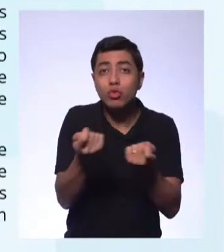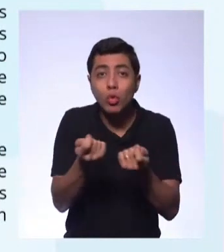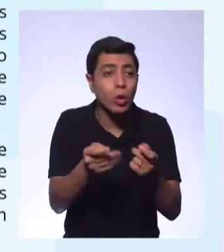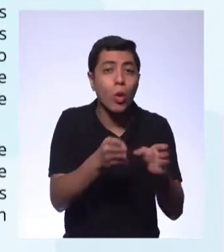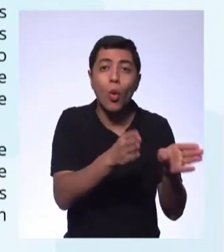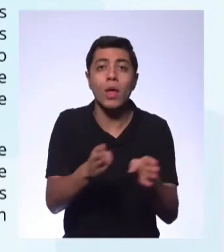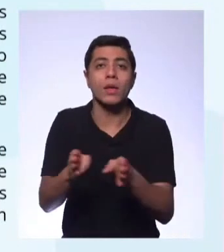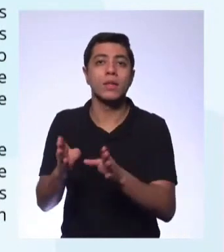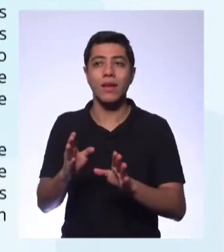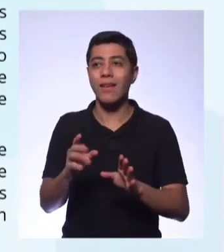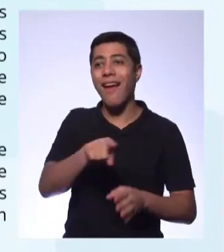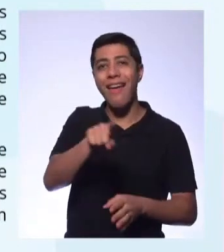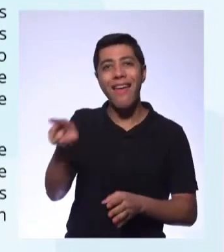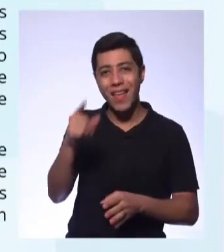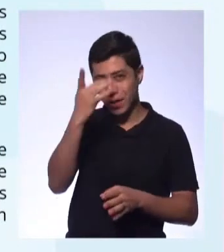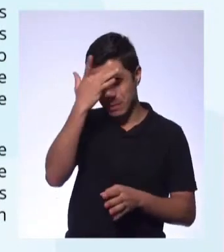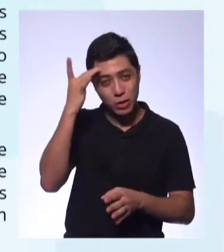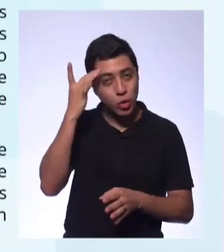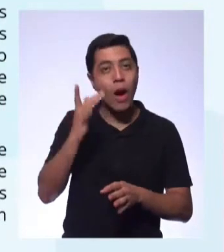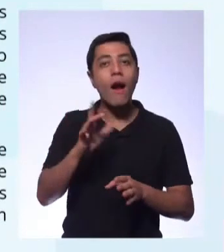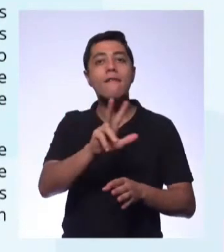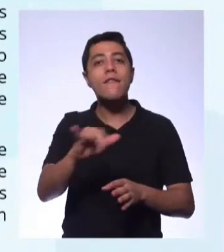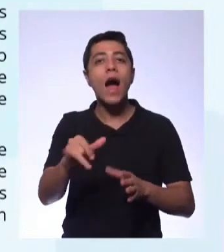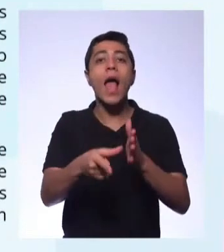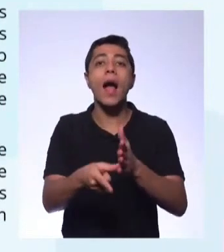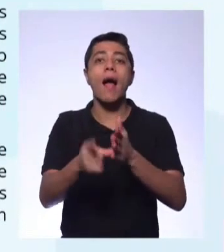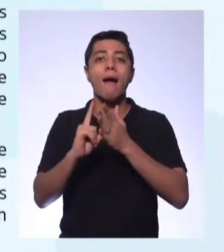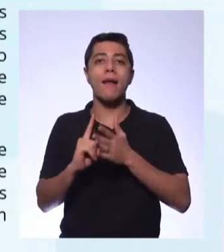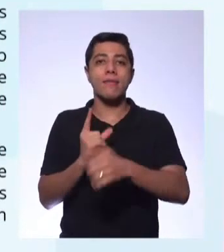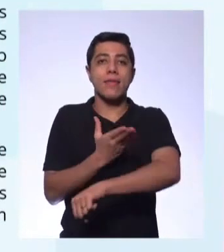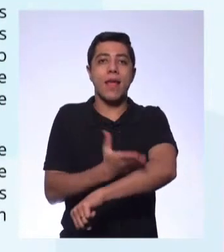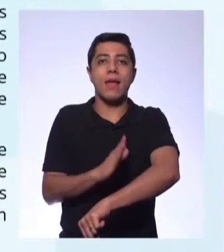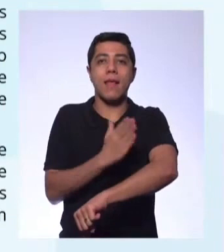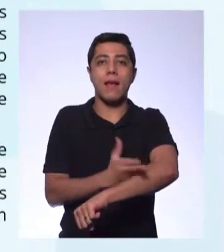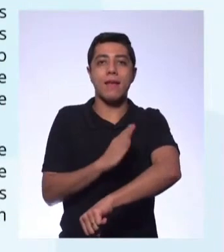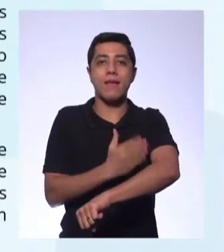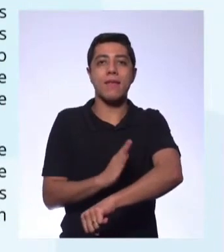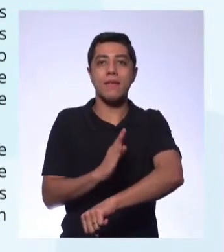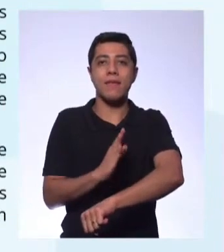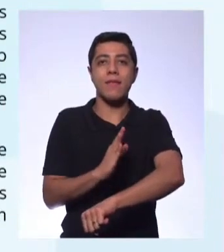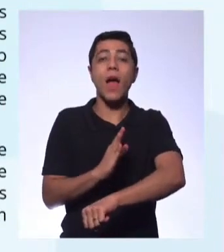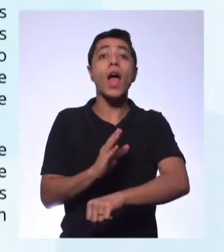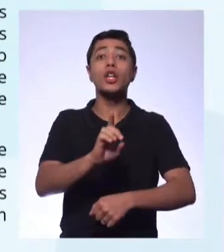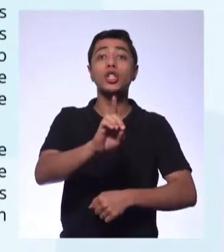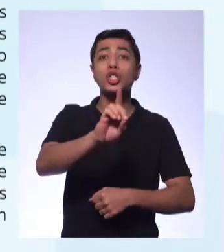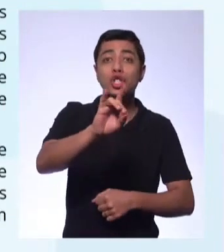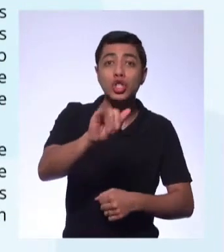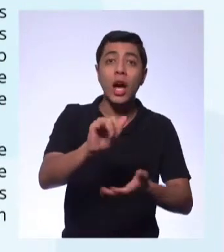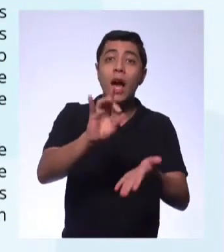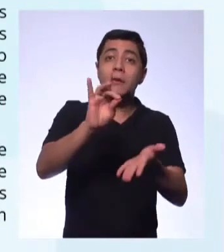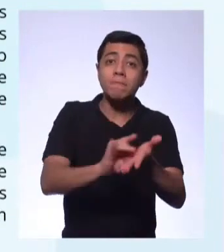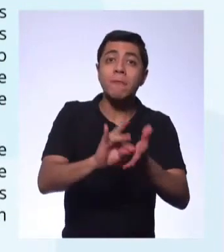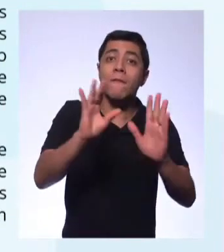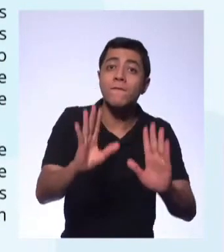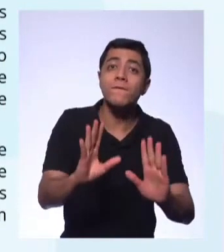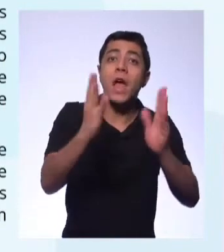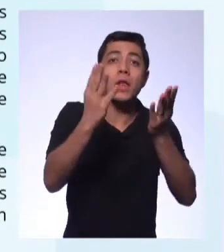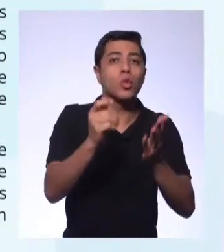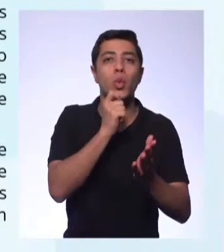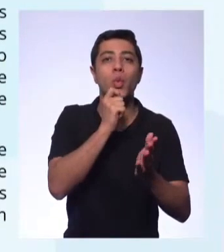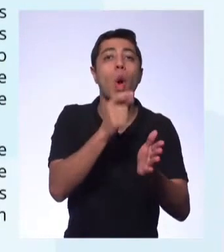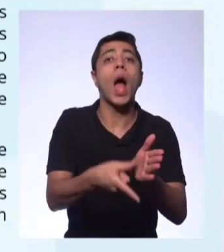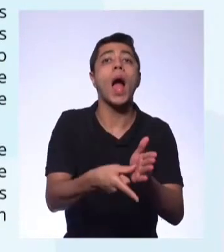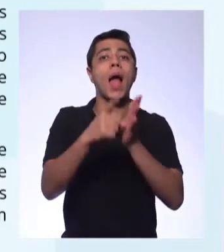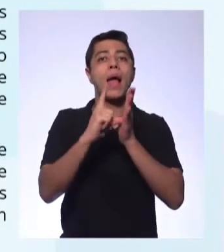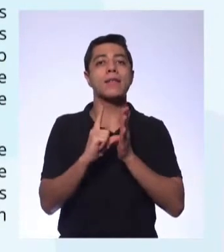né? Eles vão organizar os ensaios e as passagens de som de cada banda nesse festival, tá? O último ensaio geral,